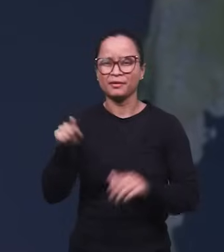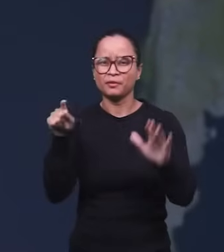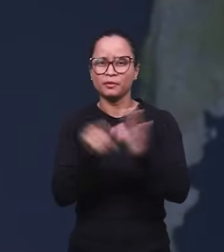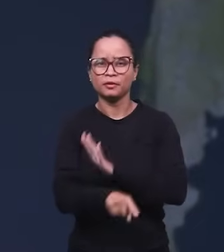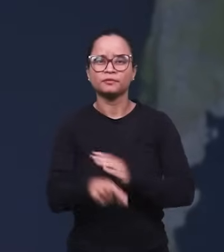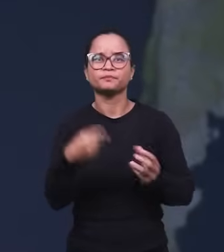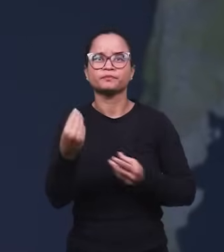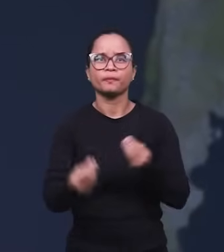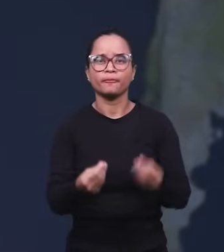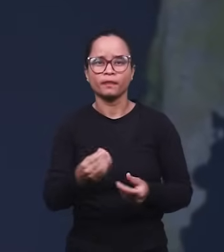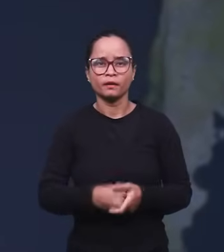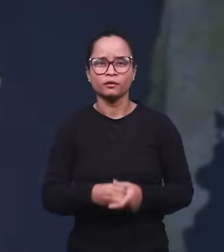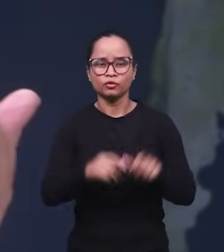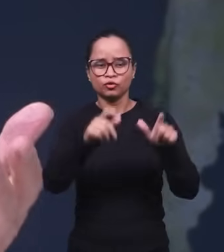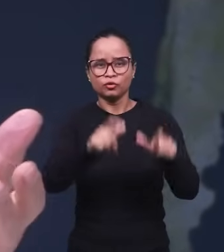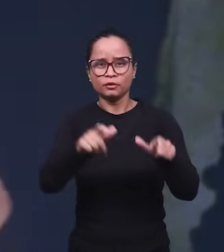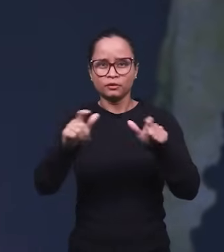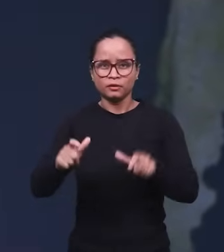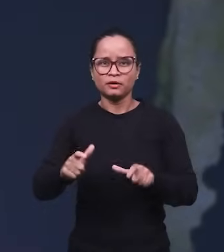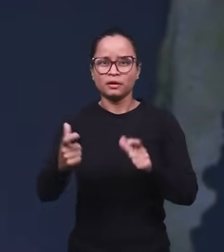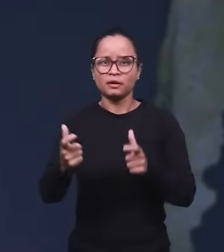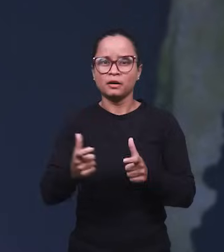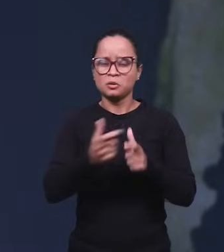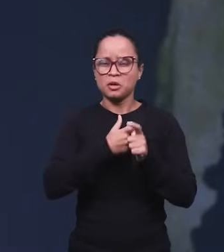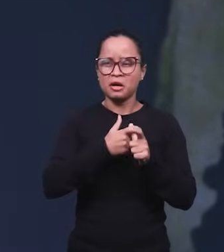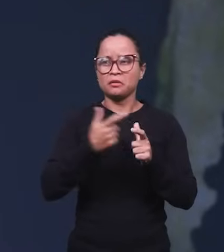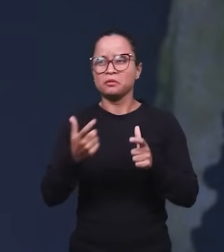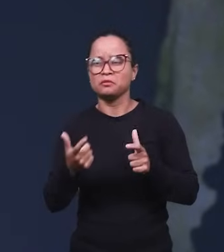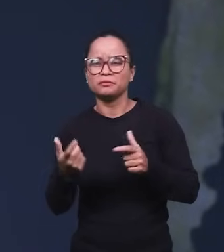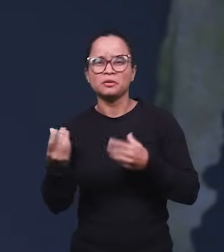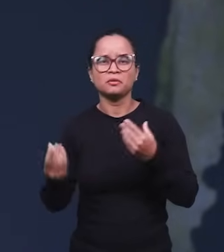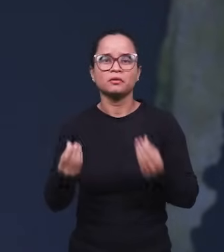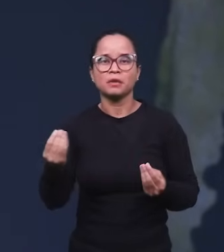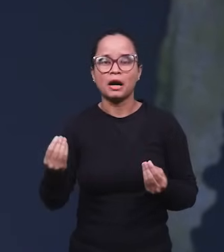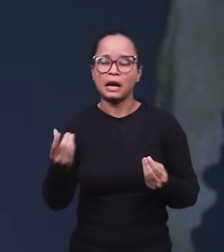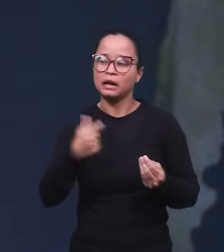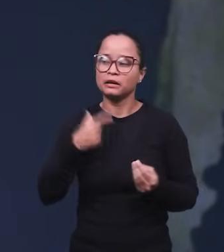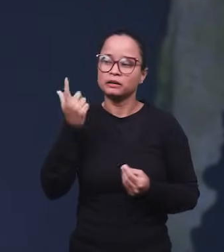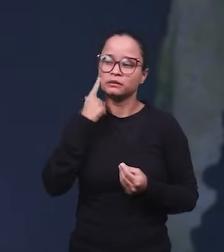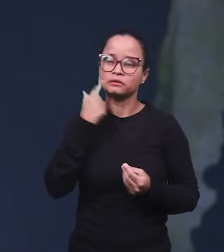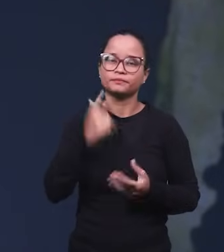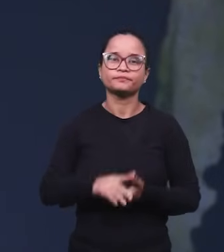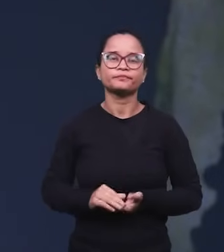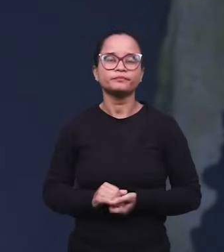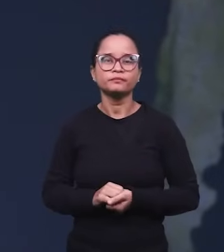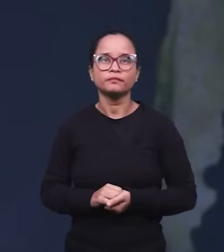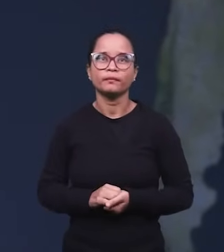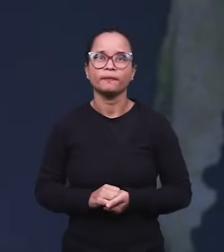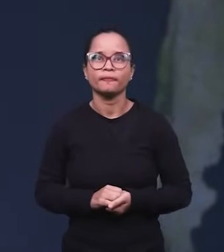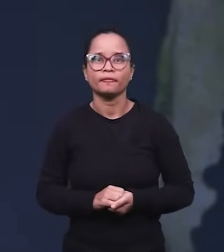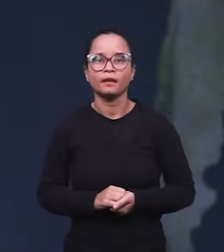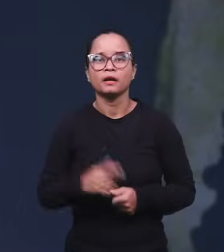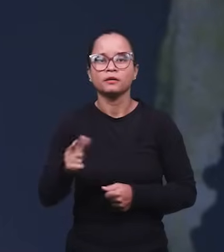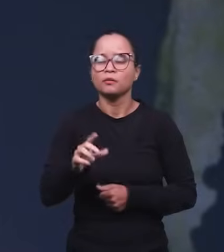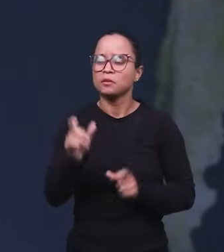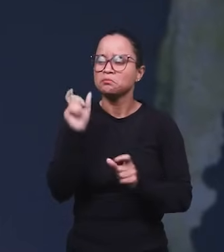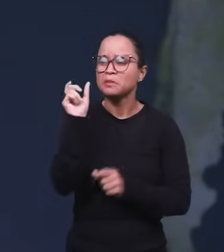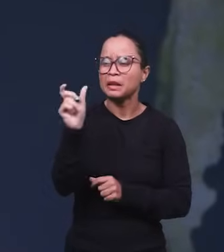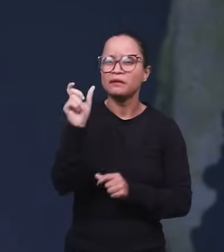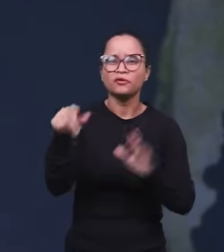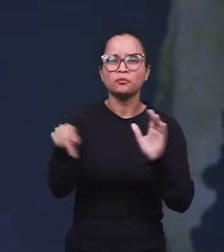foi feita quanto aos custos de um local, aluguel, aquele negócio todo, e no meio ele usou uma palavra assim,